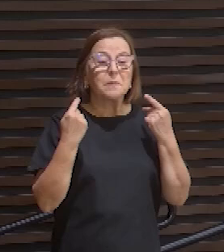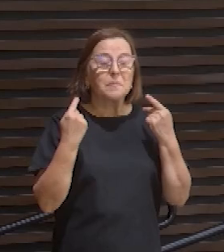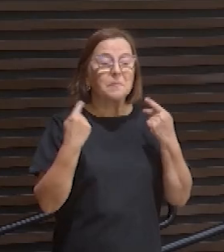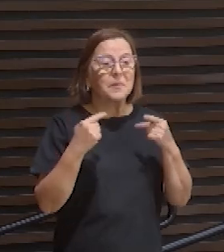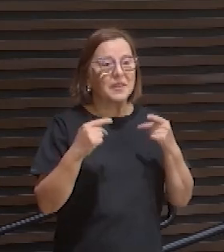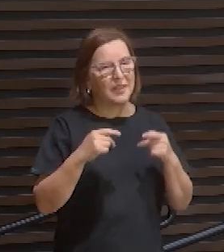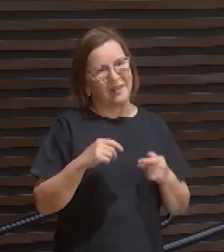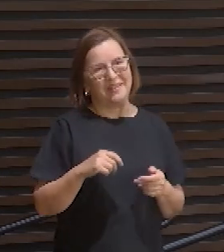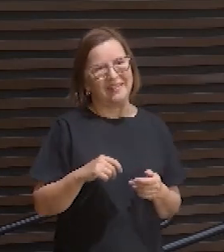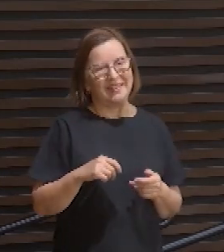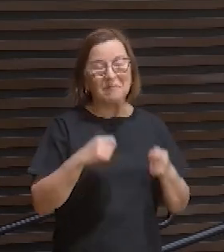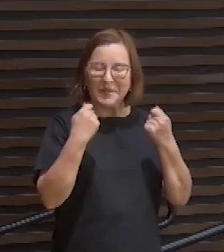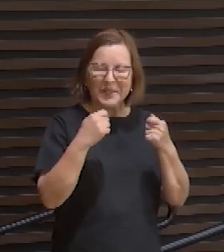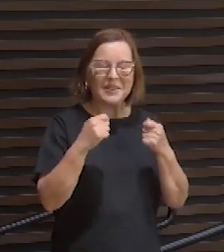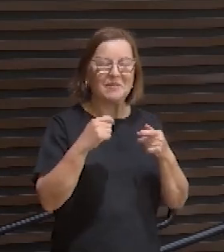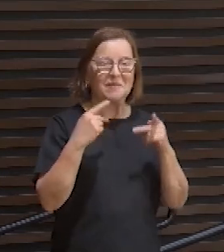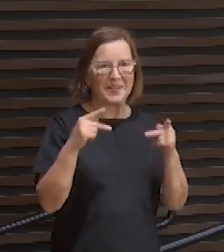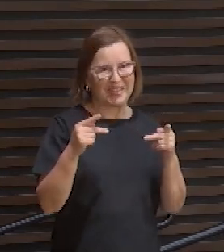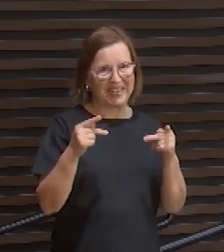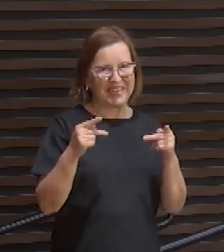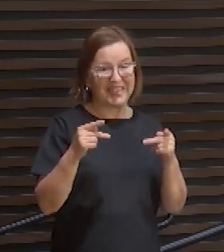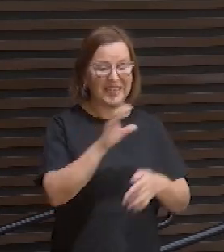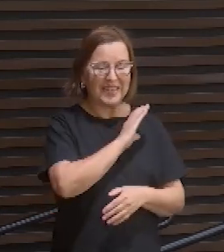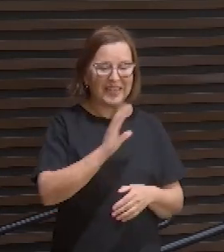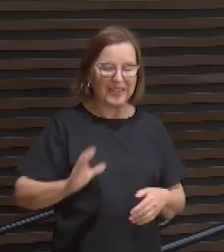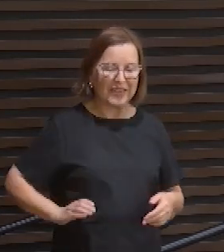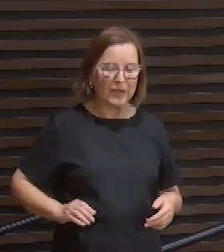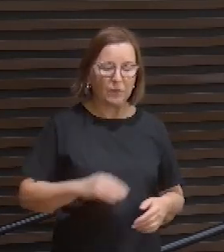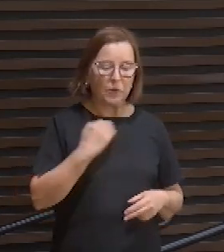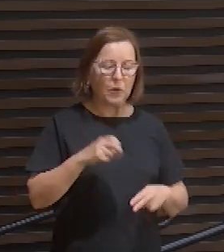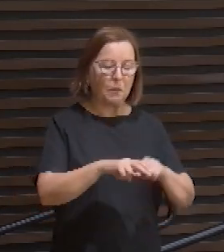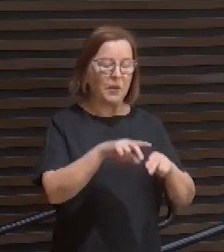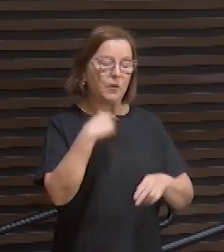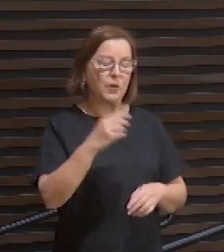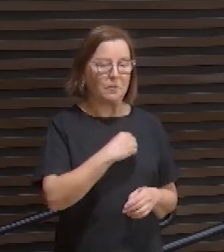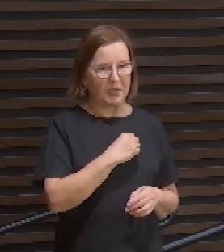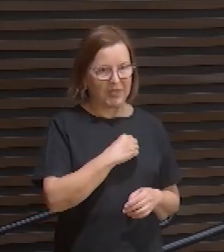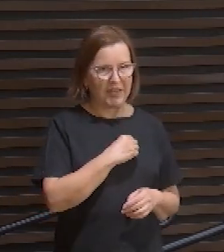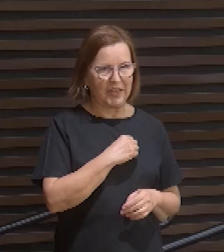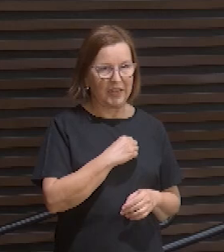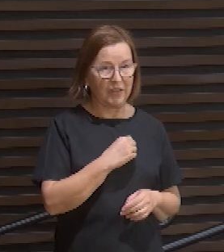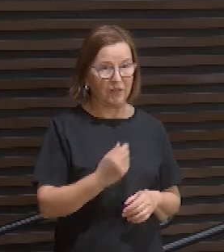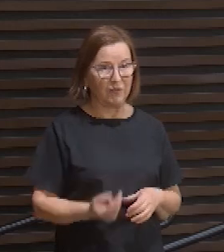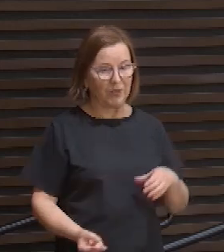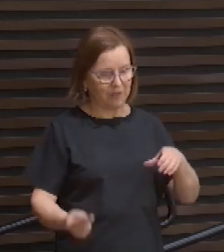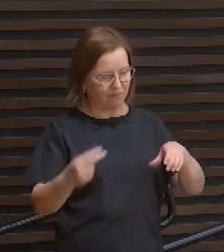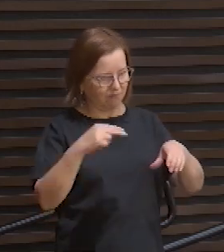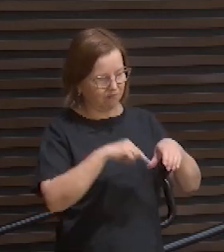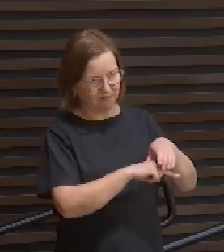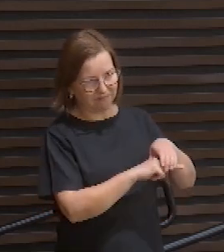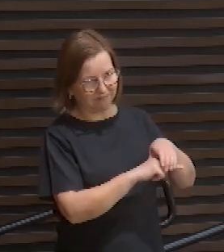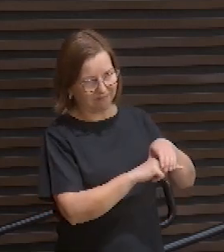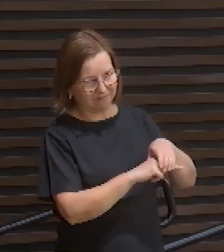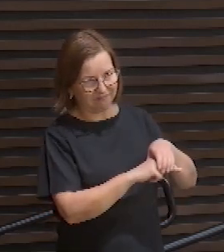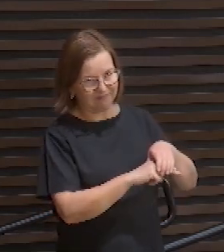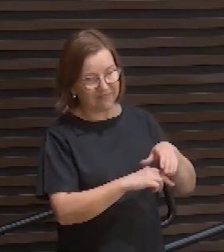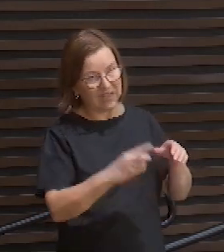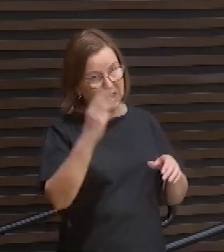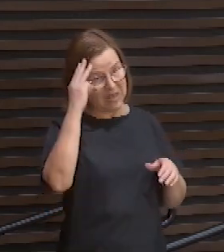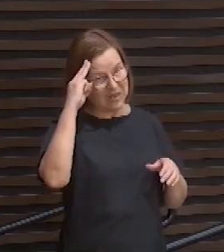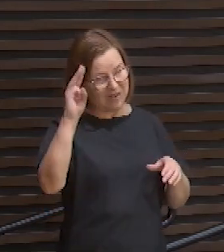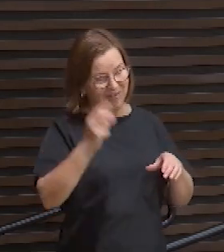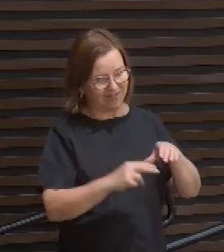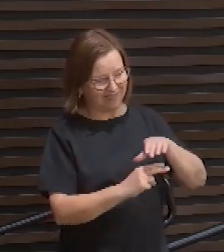Que Cristo morreu pelos nossos pecados, segundo as Escrituras, ele foi sepultado, e ao terceiro dia ele